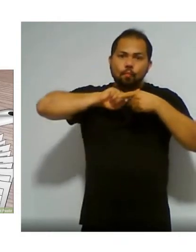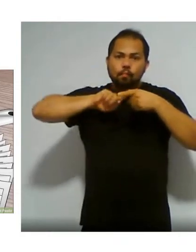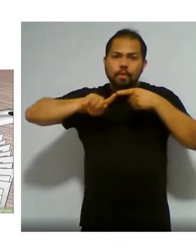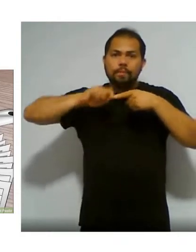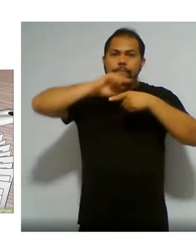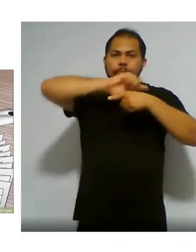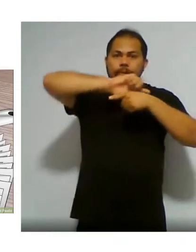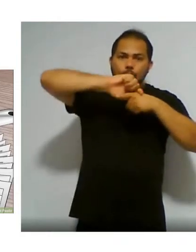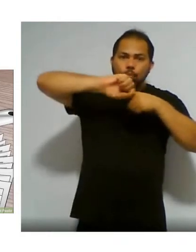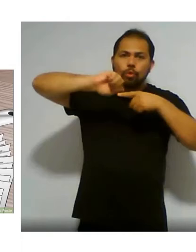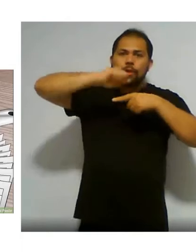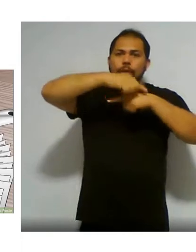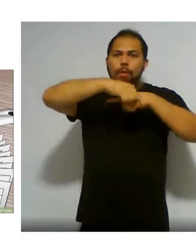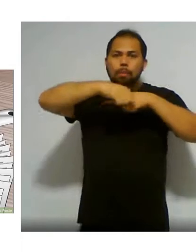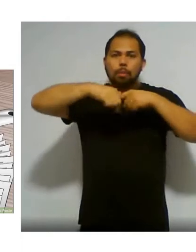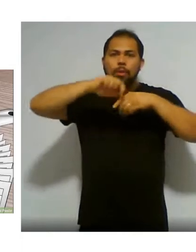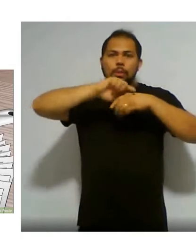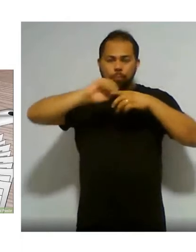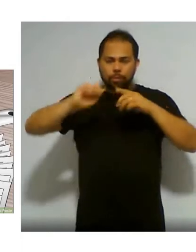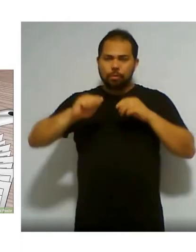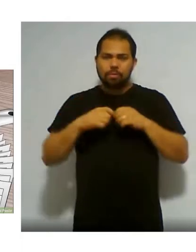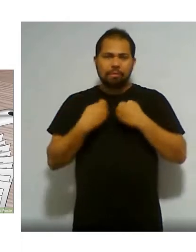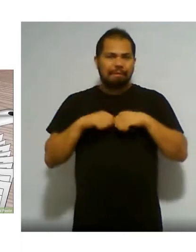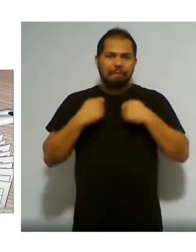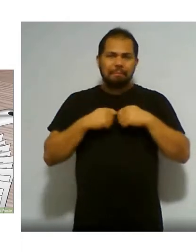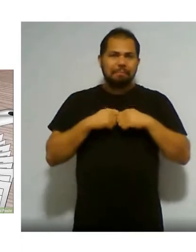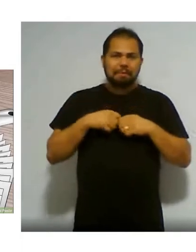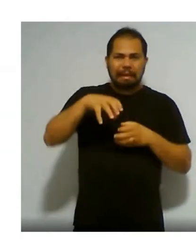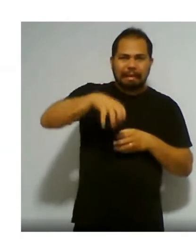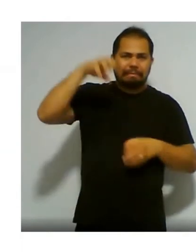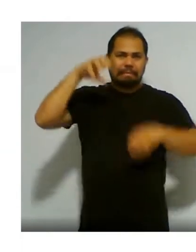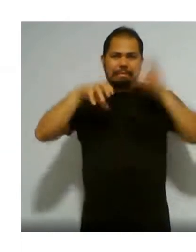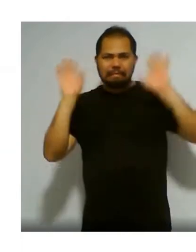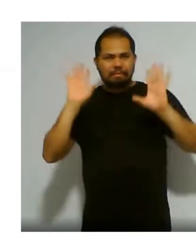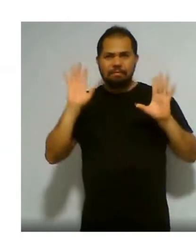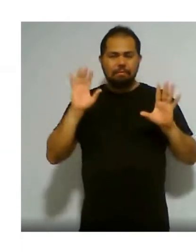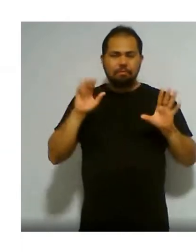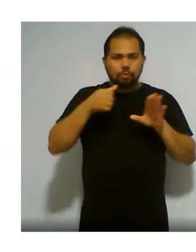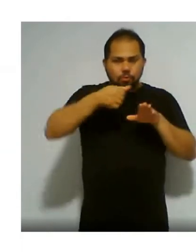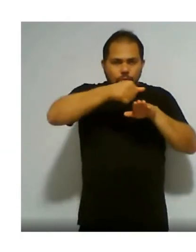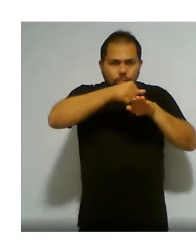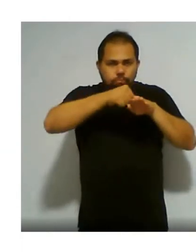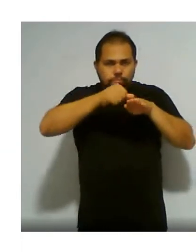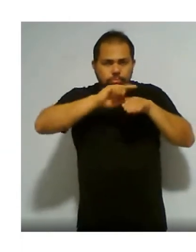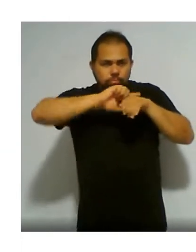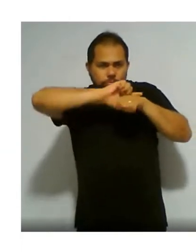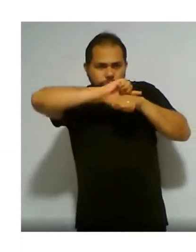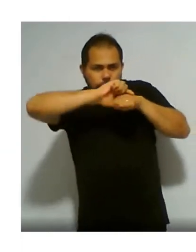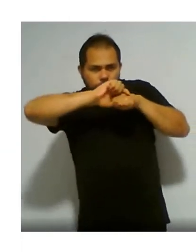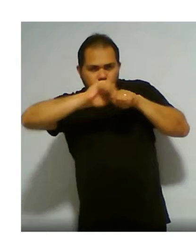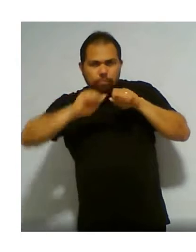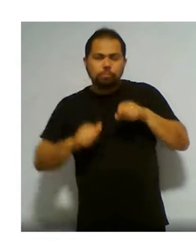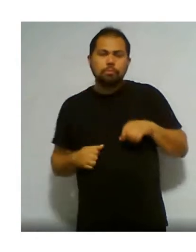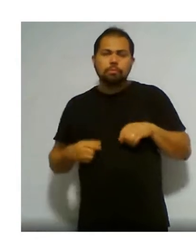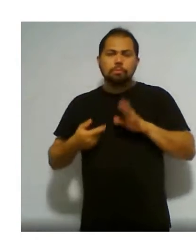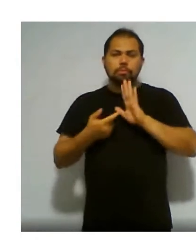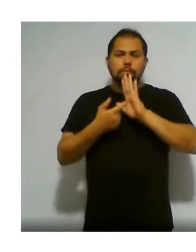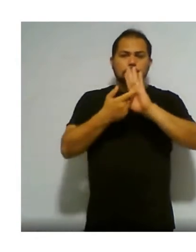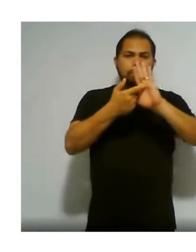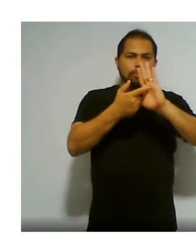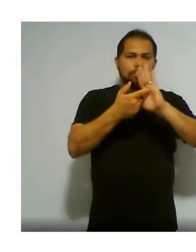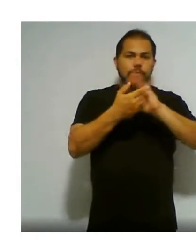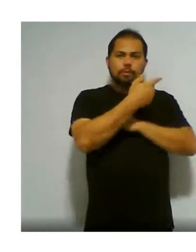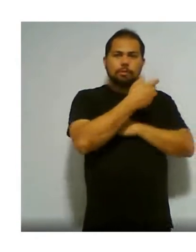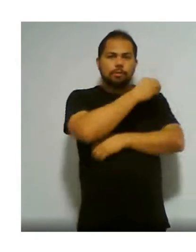essa gaiola, sem precisar abrir e tirar o processador do local. Ok, gente? Tá aqui o nosso álcool isopropílico de duas marcas diferentes.